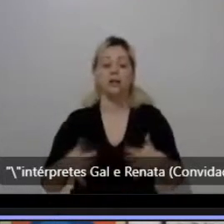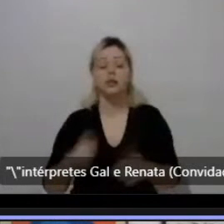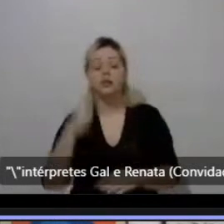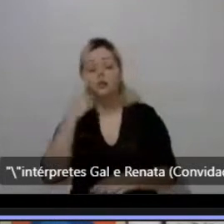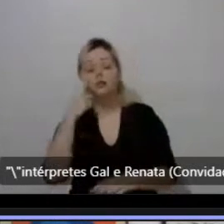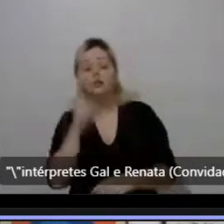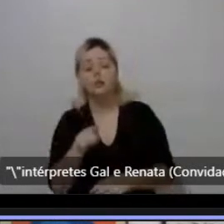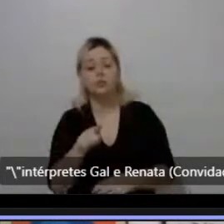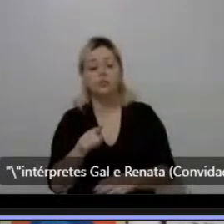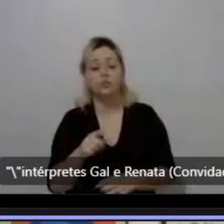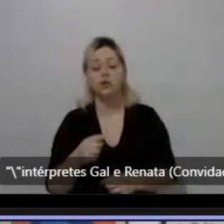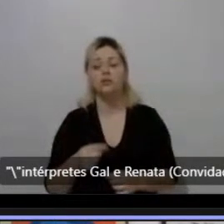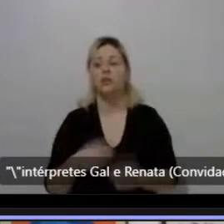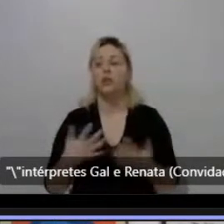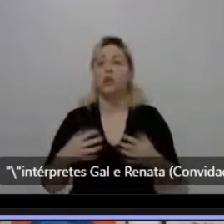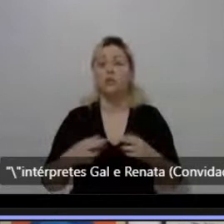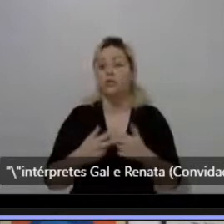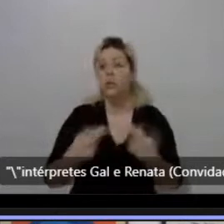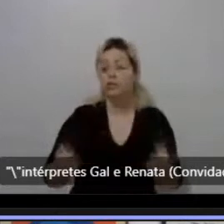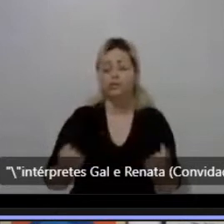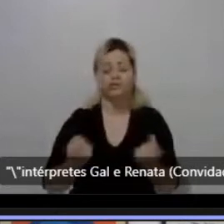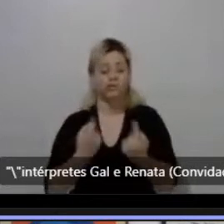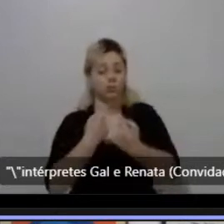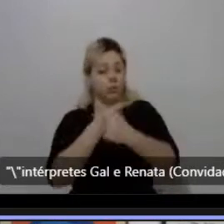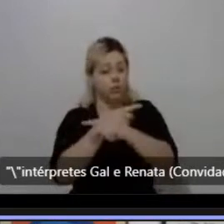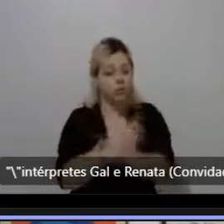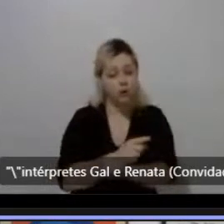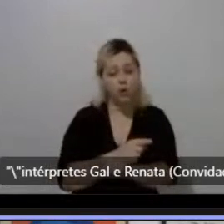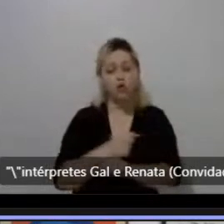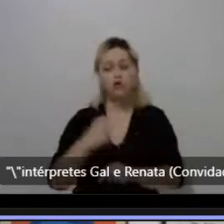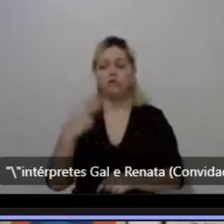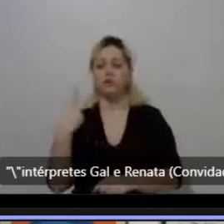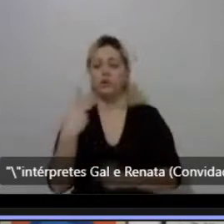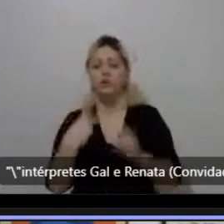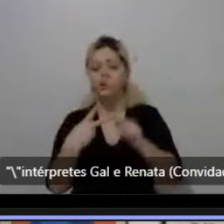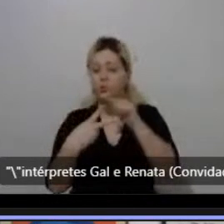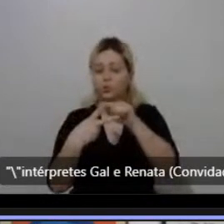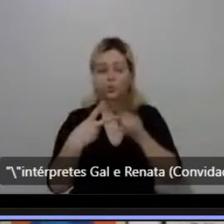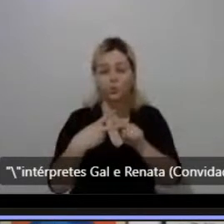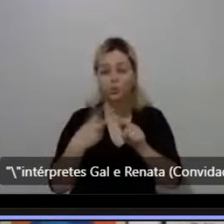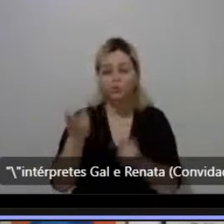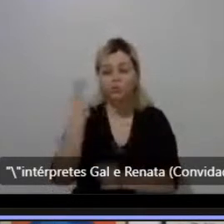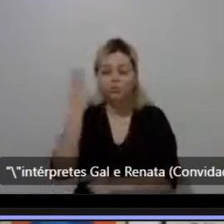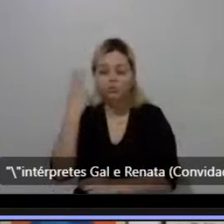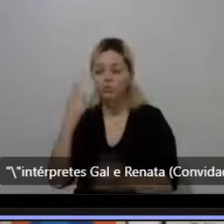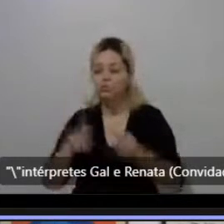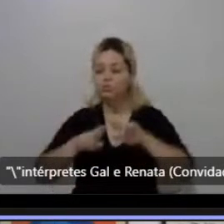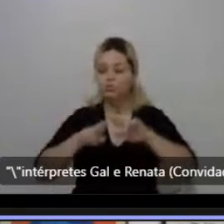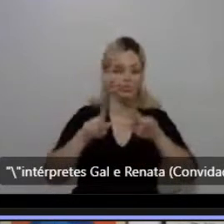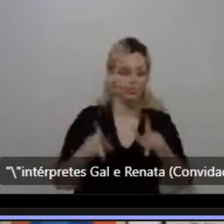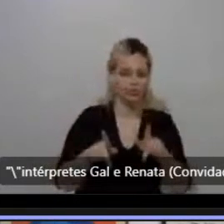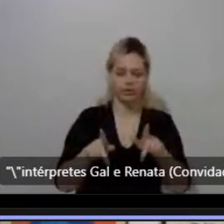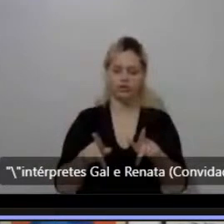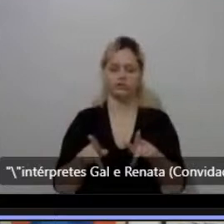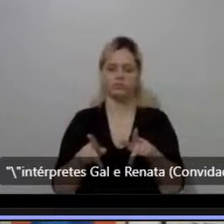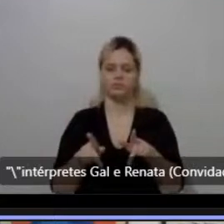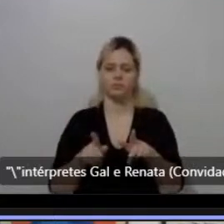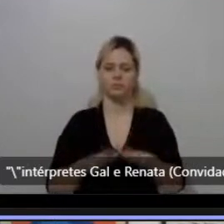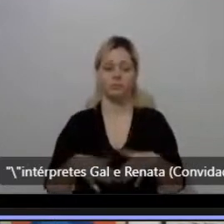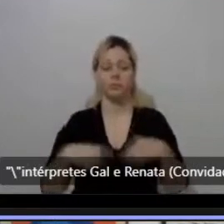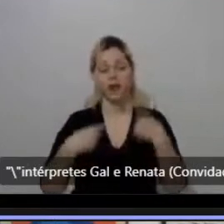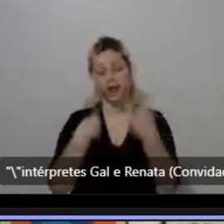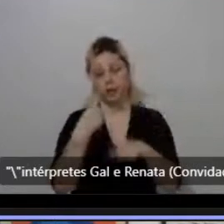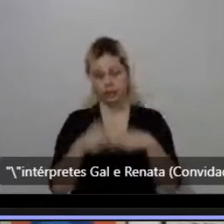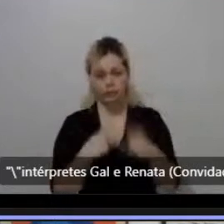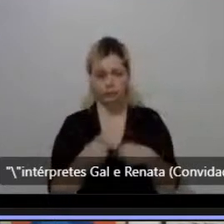momento contraditório, onde duas narrativas e duas percepções ocupam esse espaço, né?